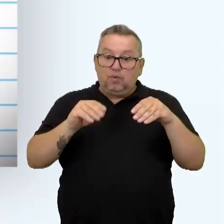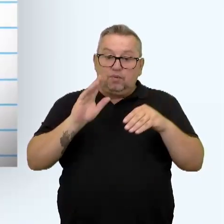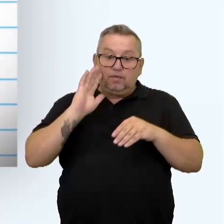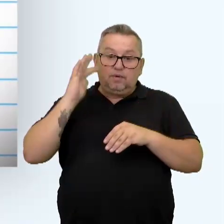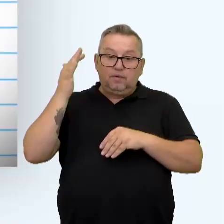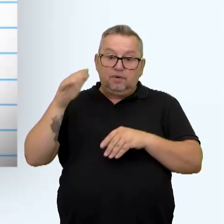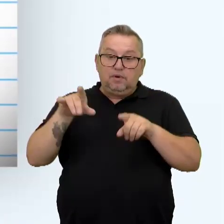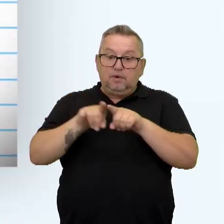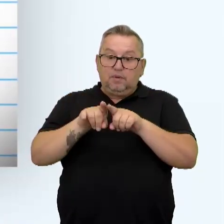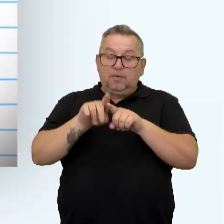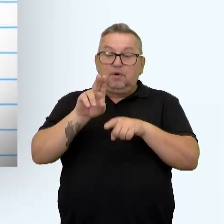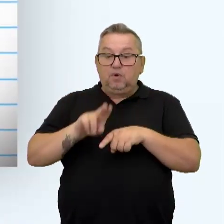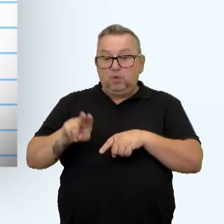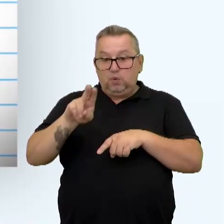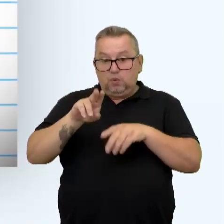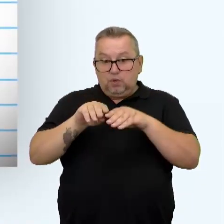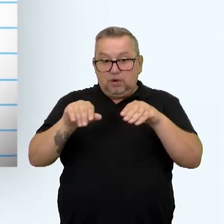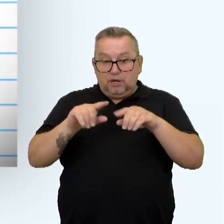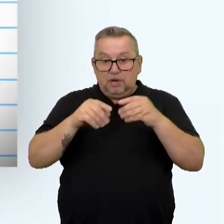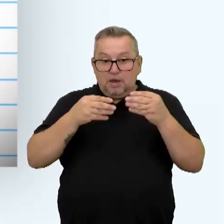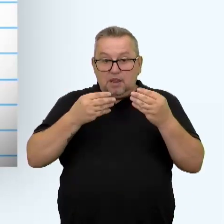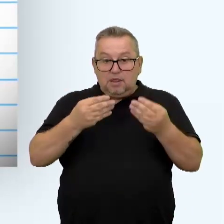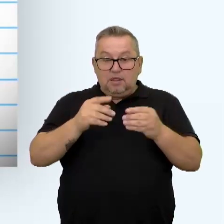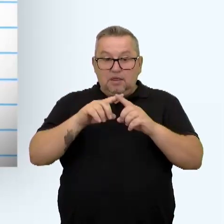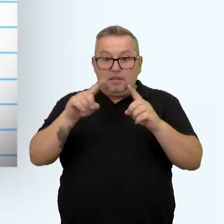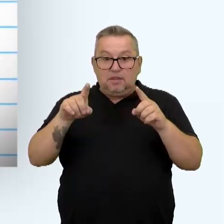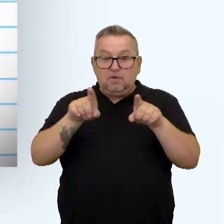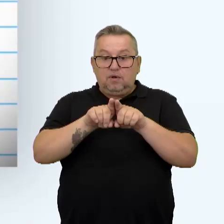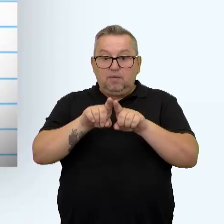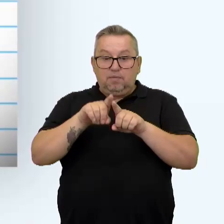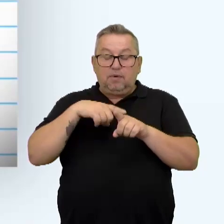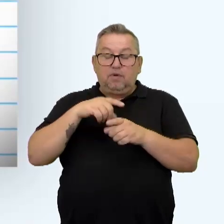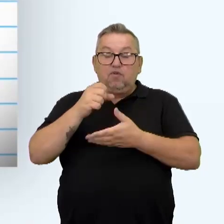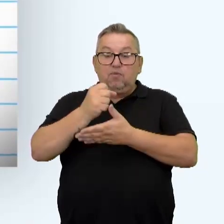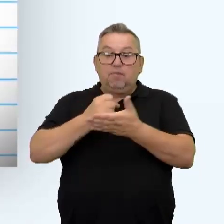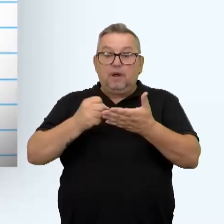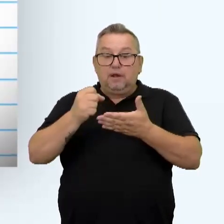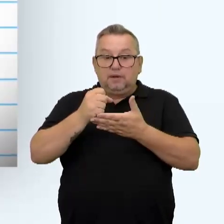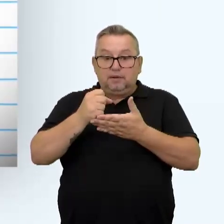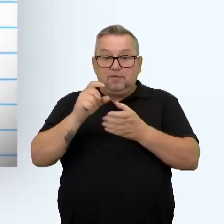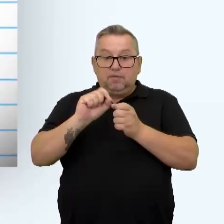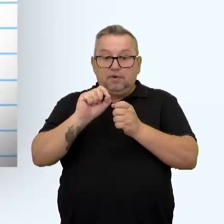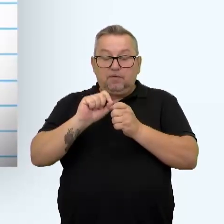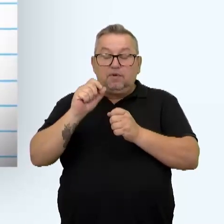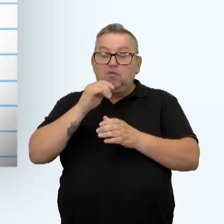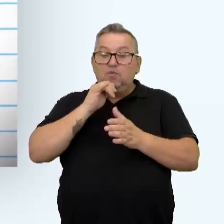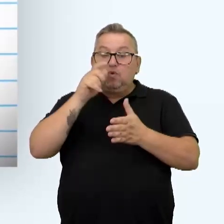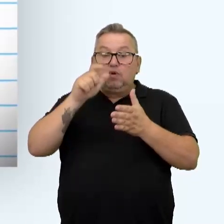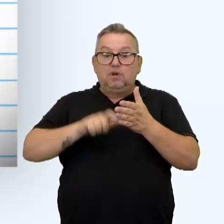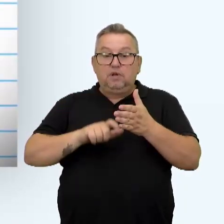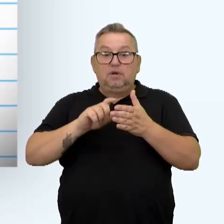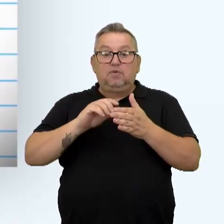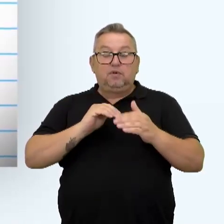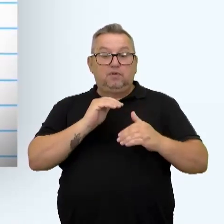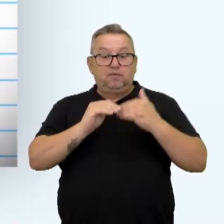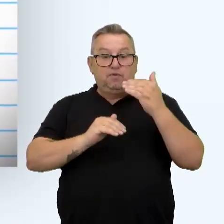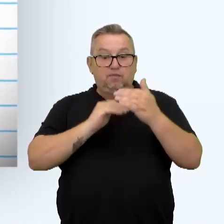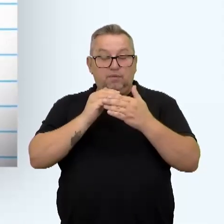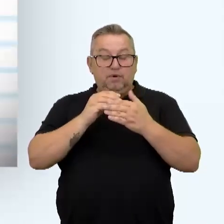na cobertura e uso da terra, fornecendo um amplo quadro que sirva de base para a construção de um modelo de desenvolvimento